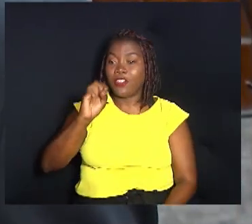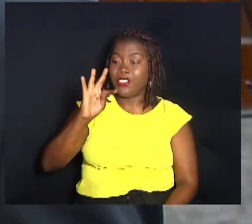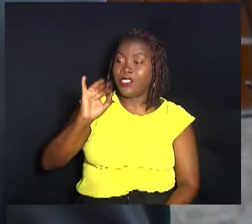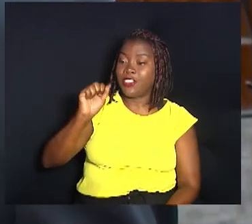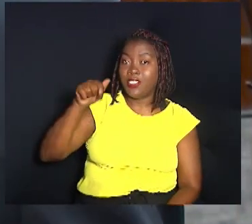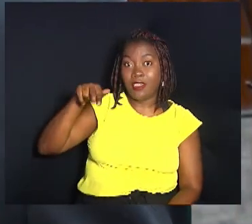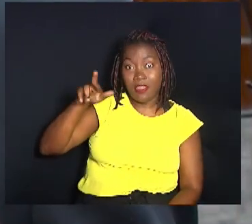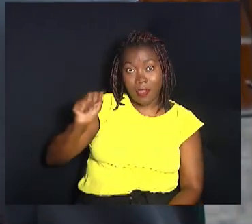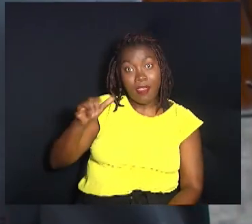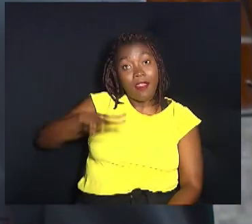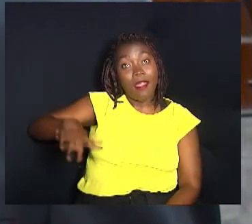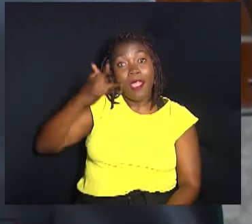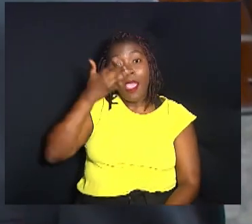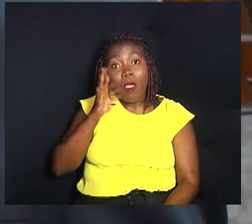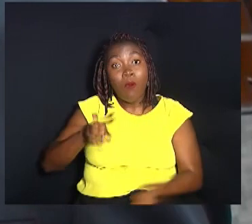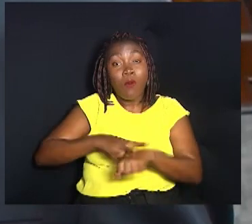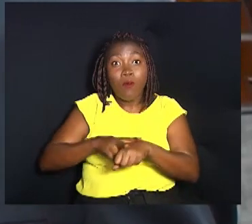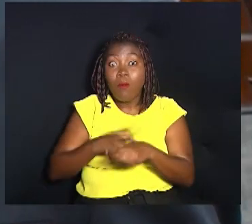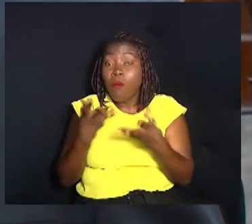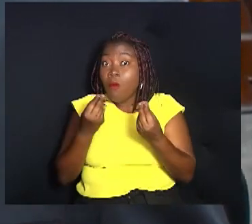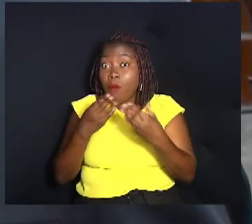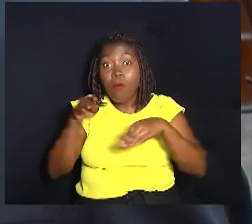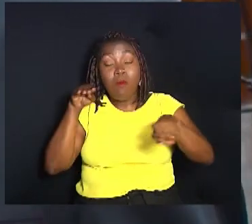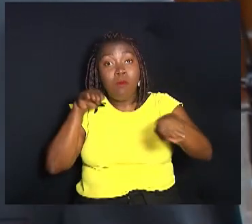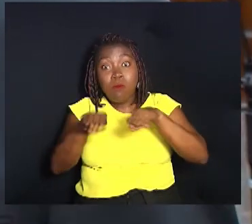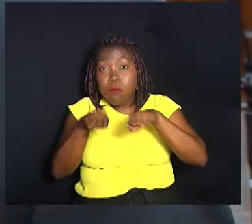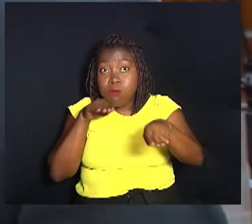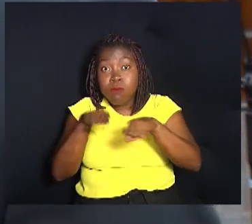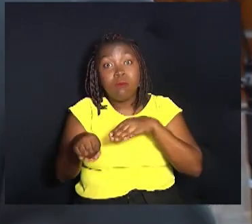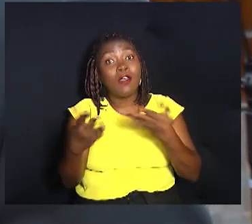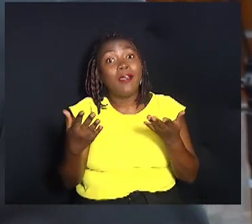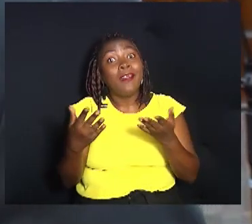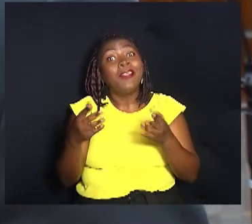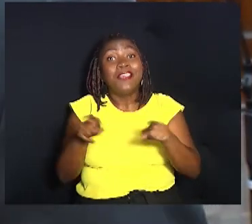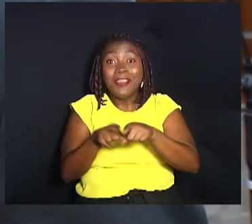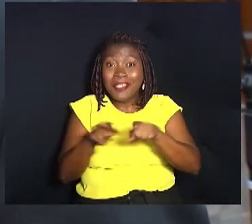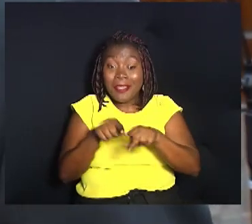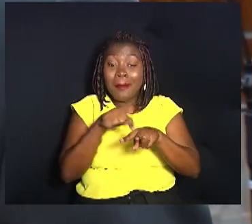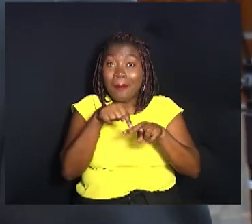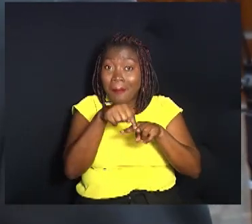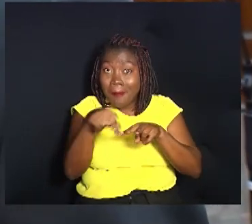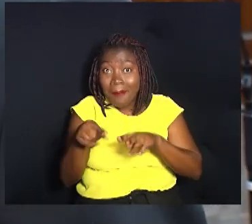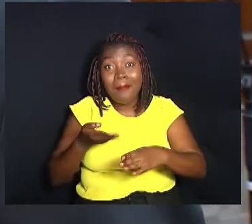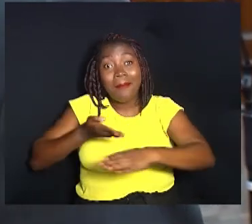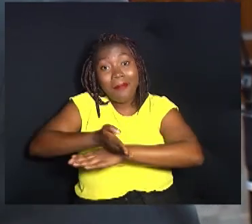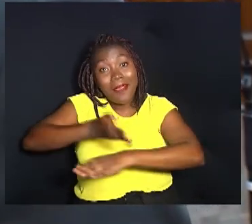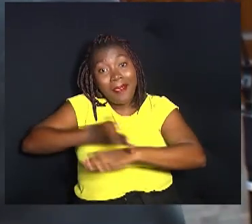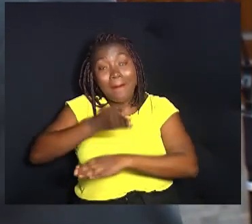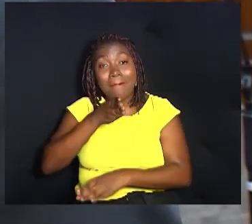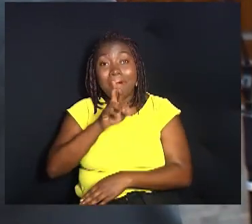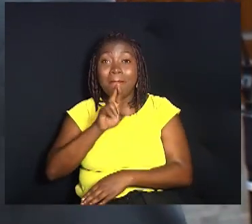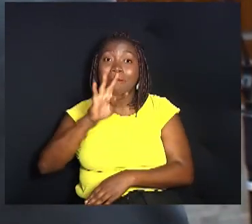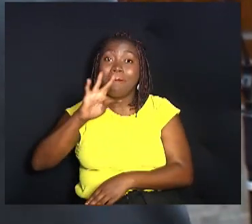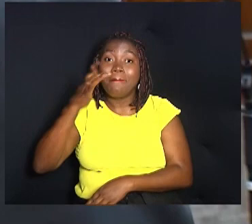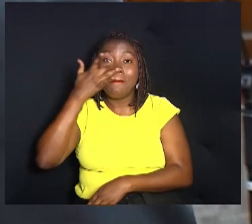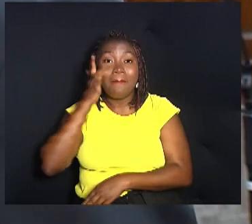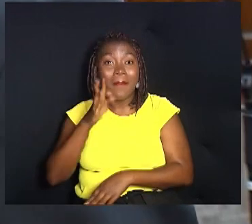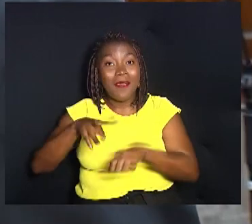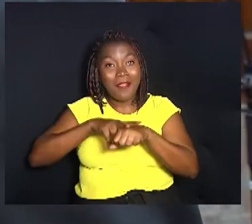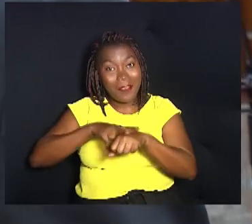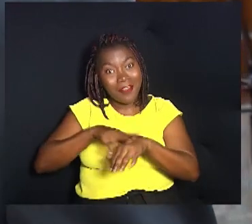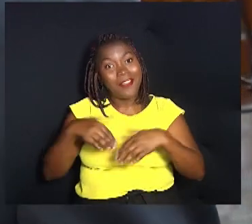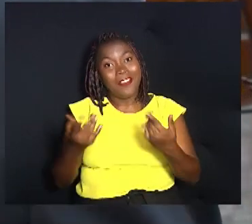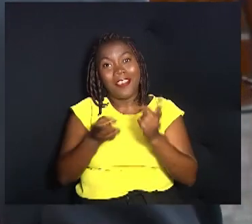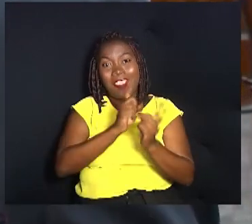de grande movimento, de grande fluxo, e ela é arterial de acesso ao corredor BRT Ouro Verde, que é a Avenida Rui Rodrigues. Então